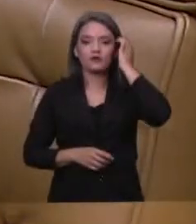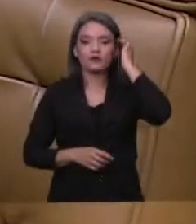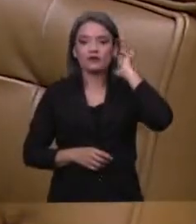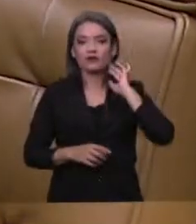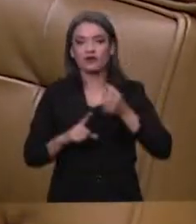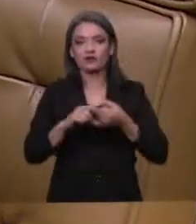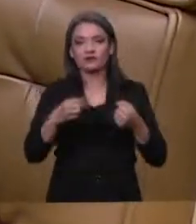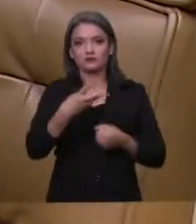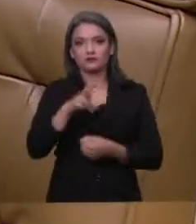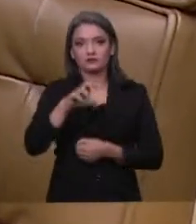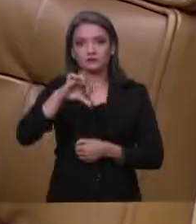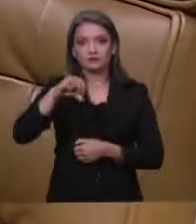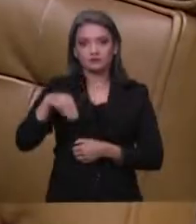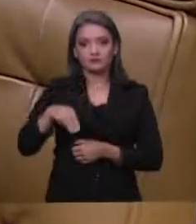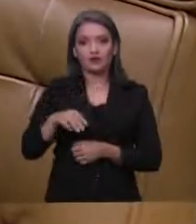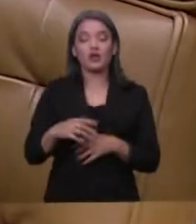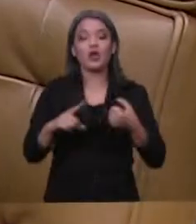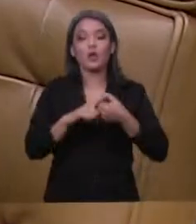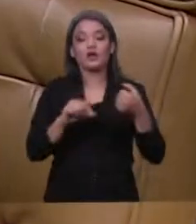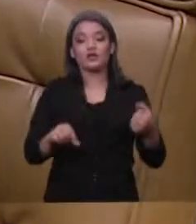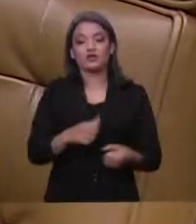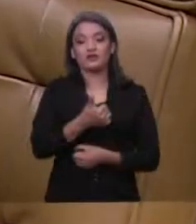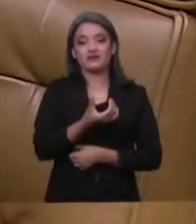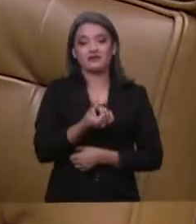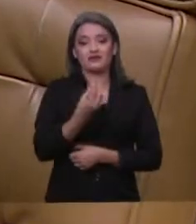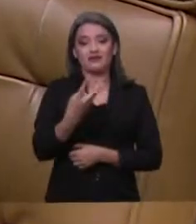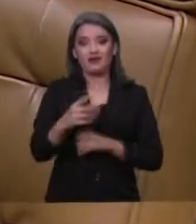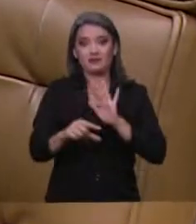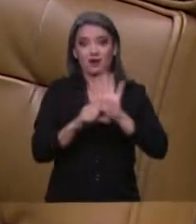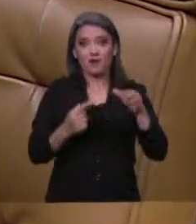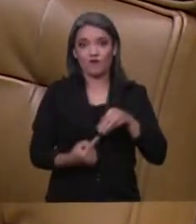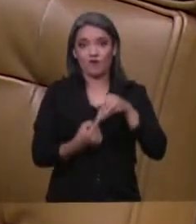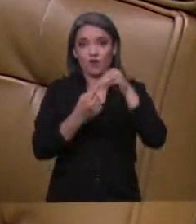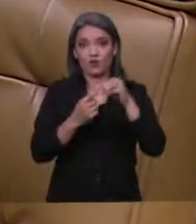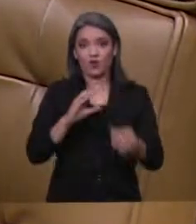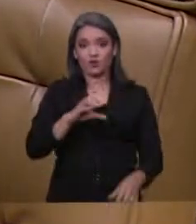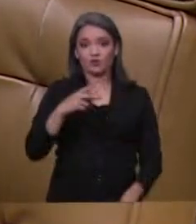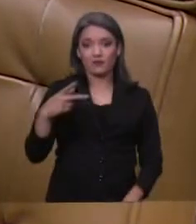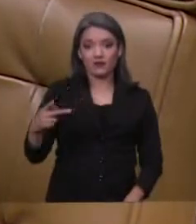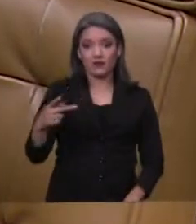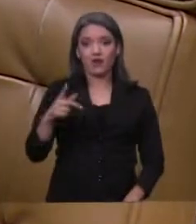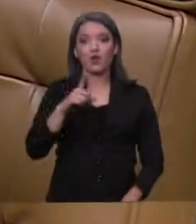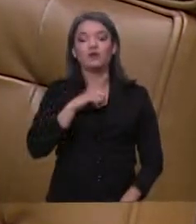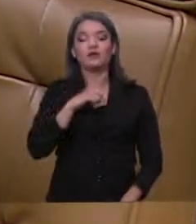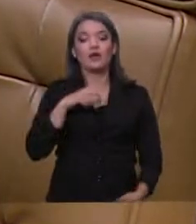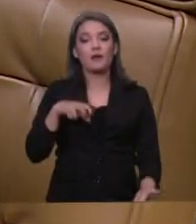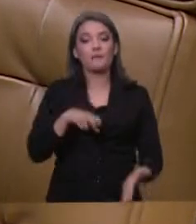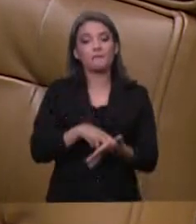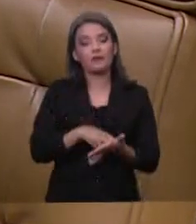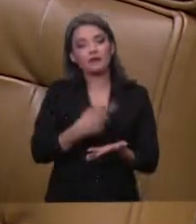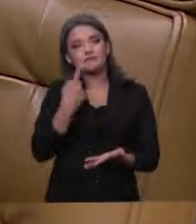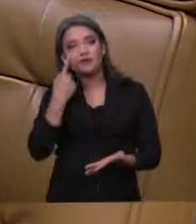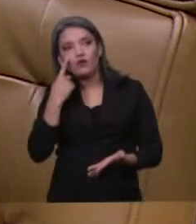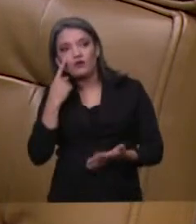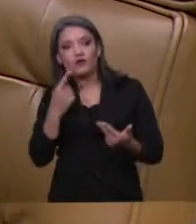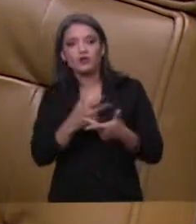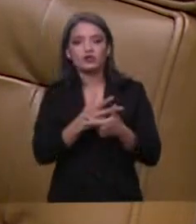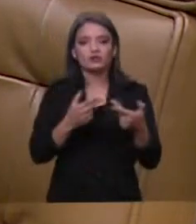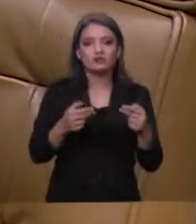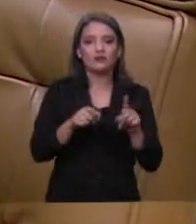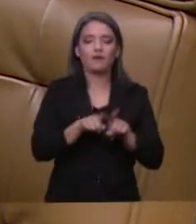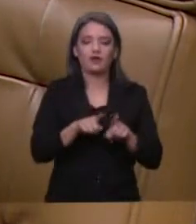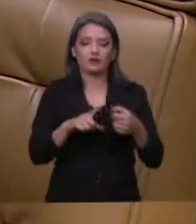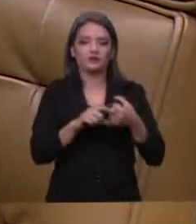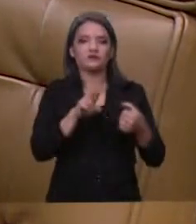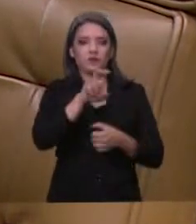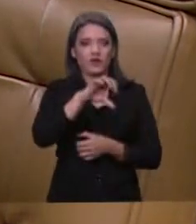359-M, em relação ao artigo 163, parágrafo 1 do Código Penal. Primeira fase de fixação da pena analisa as circunstâncias do